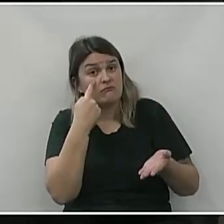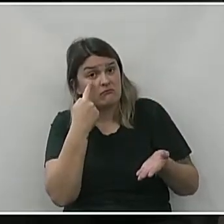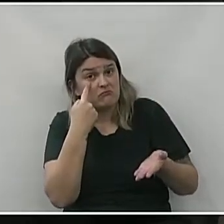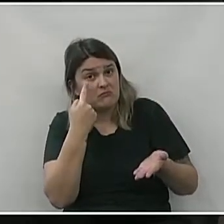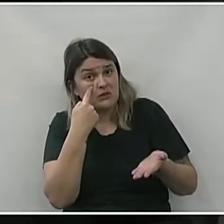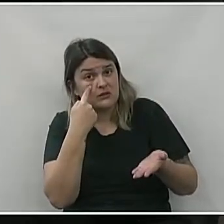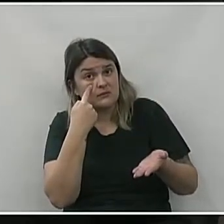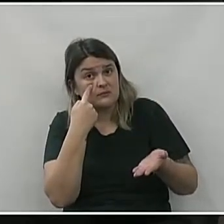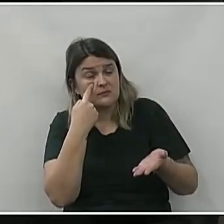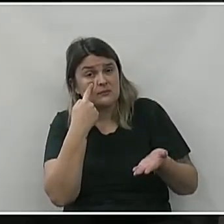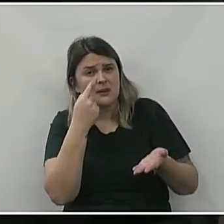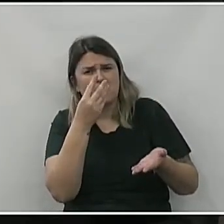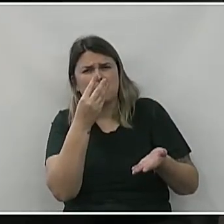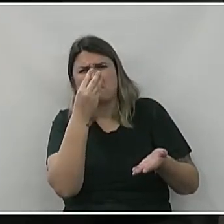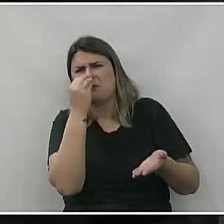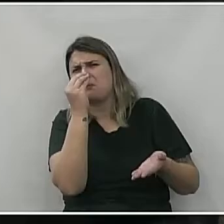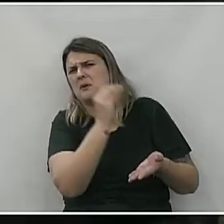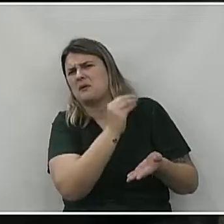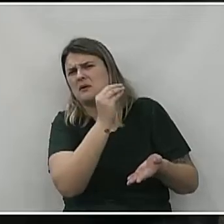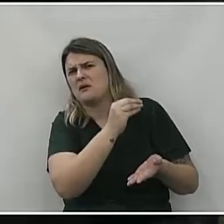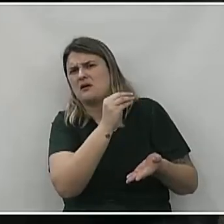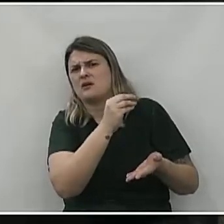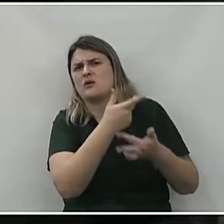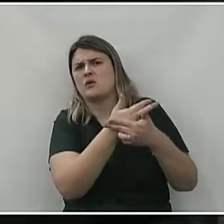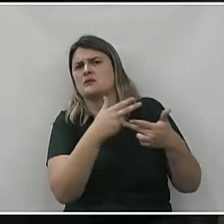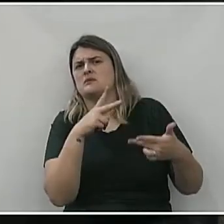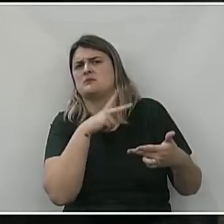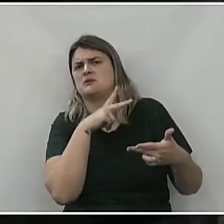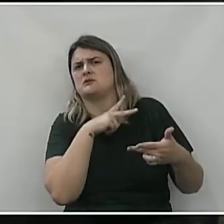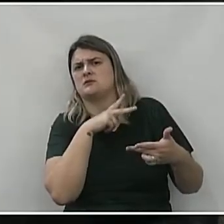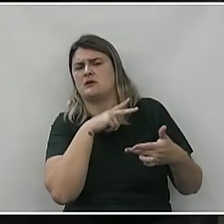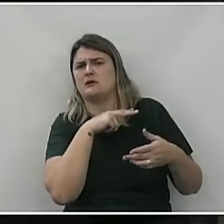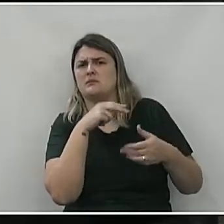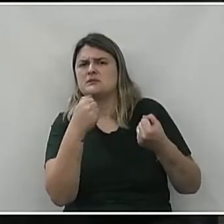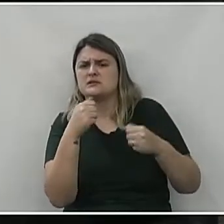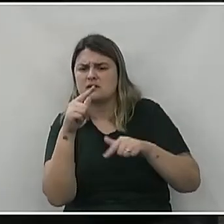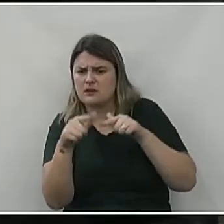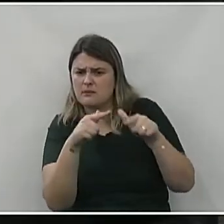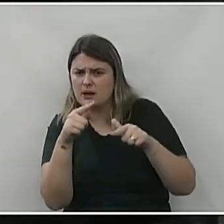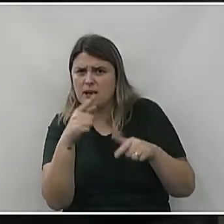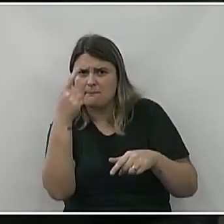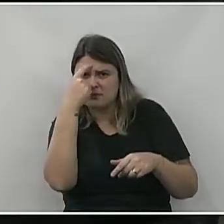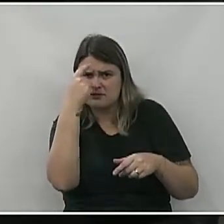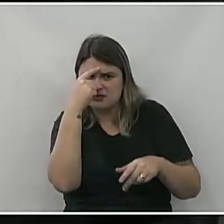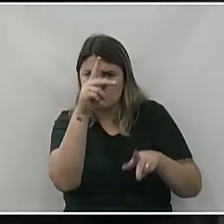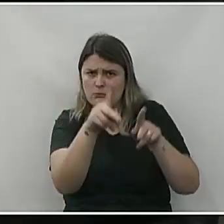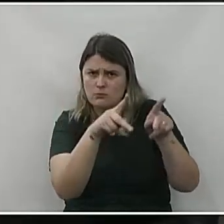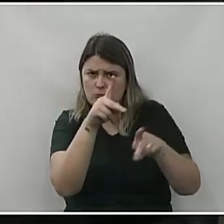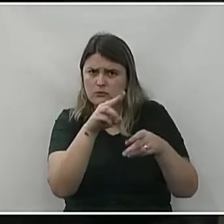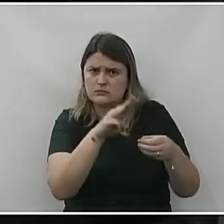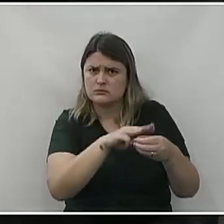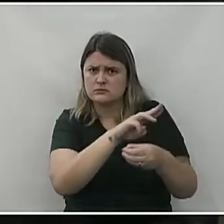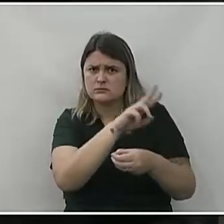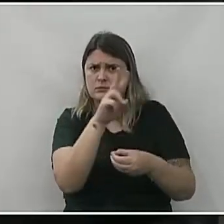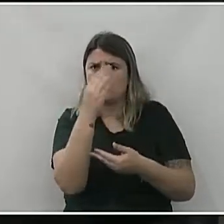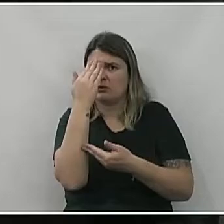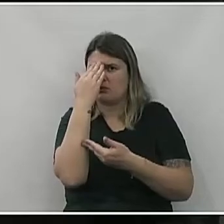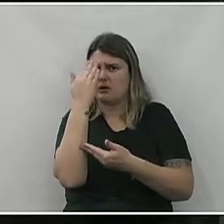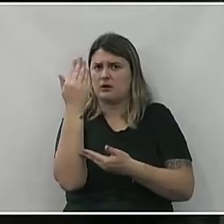coisas. Largue mão de ver as coisas particulares e trabalhe mais pelo povo de União da Vitória. Muito